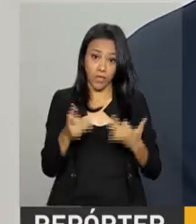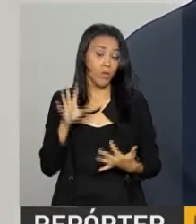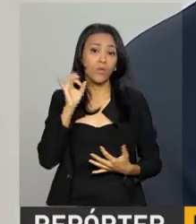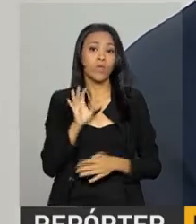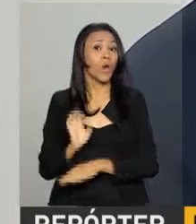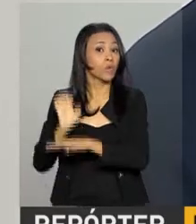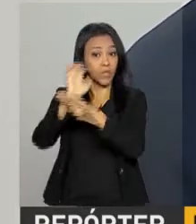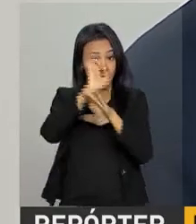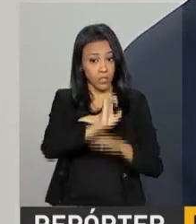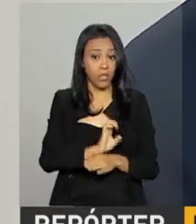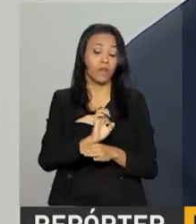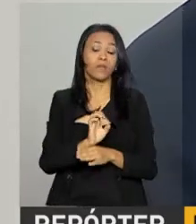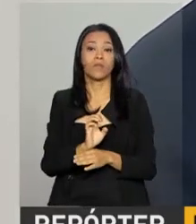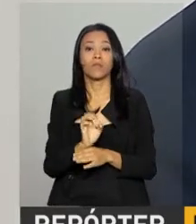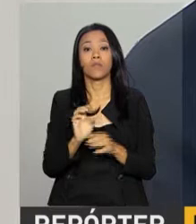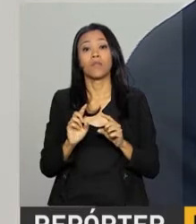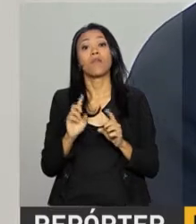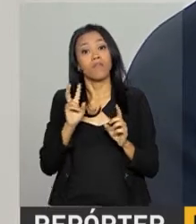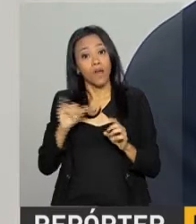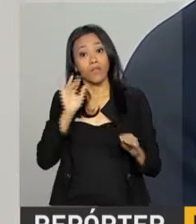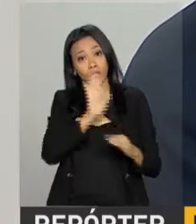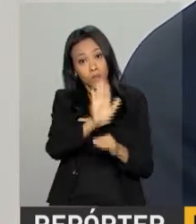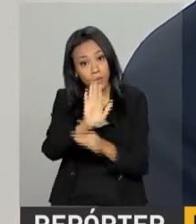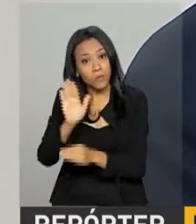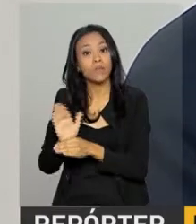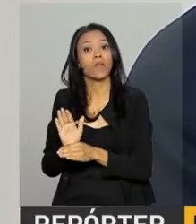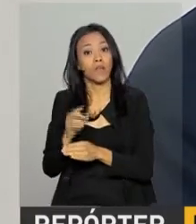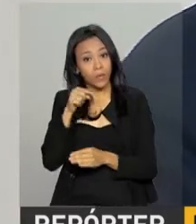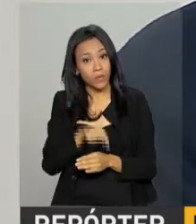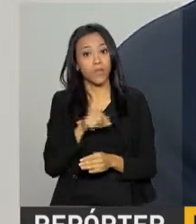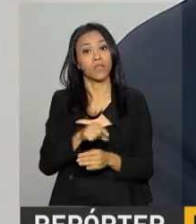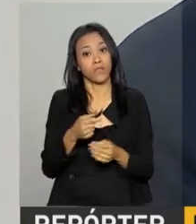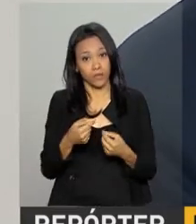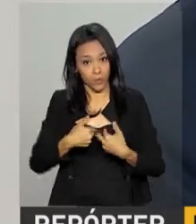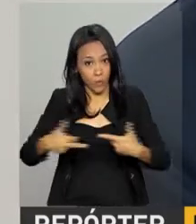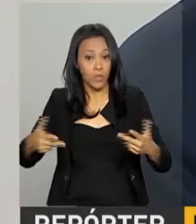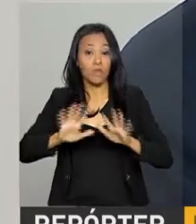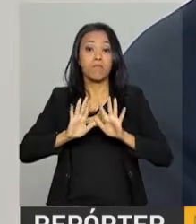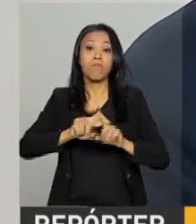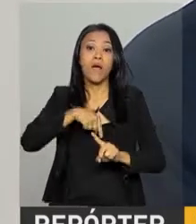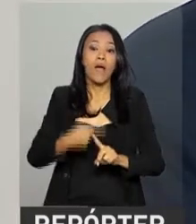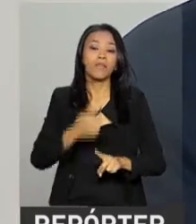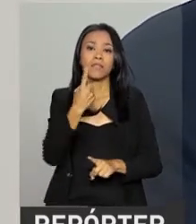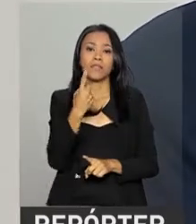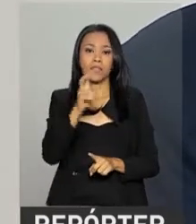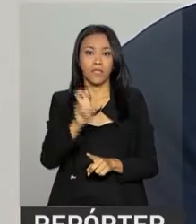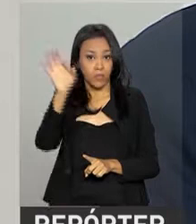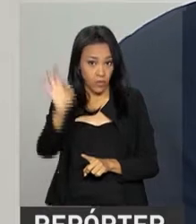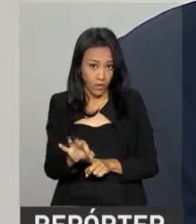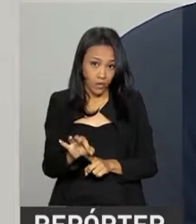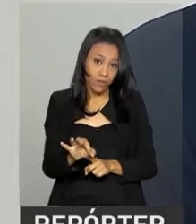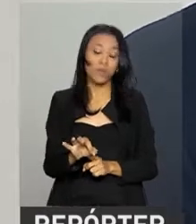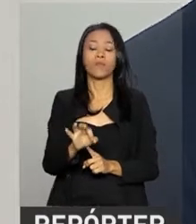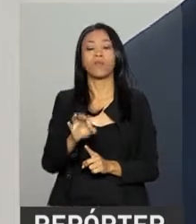municípios mineradores serão beneficiados com esses recursos mas 15% serão reservados